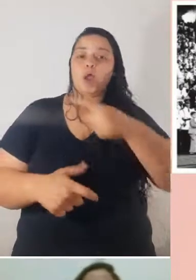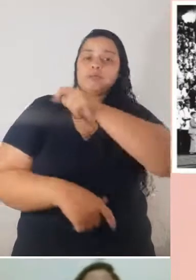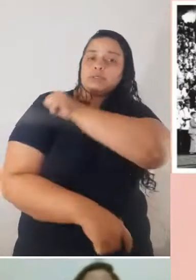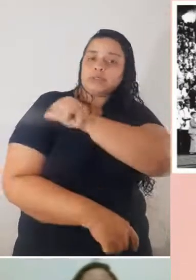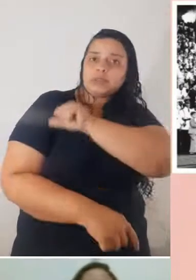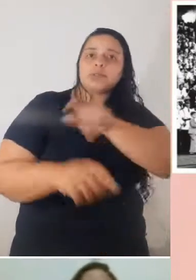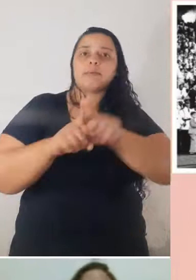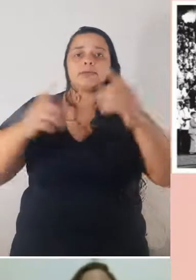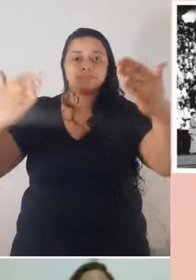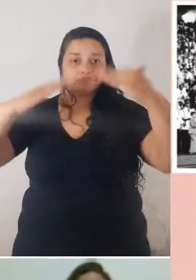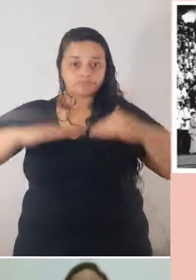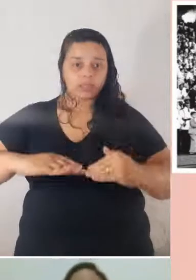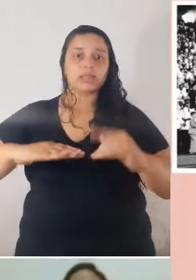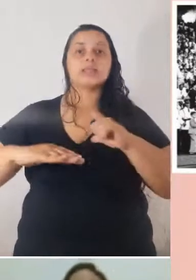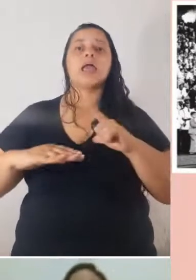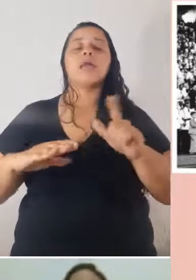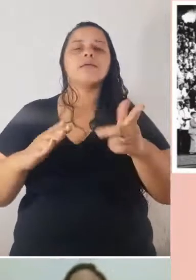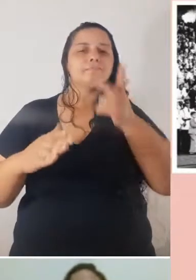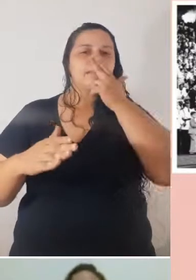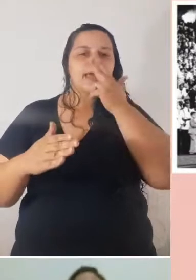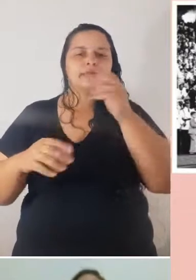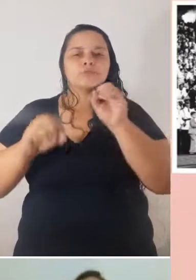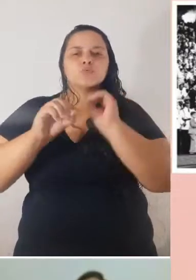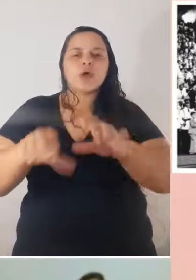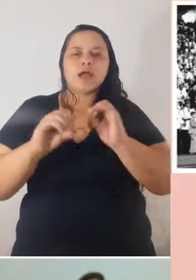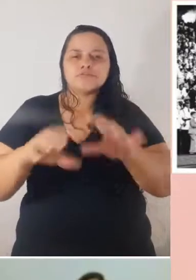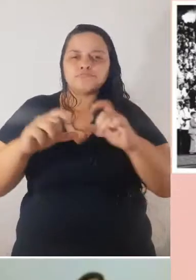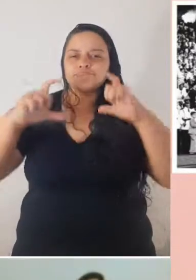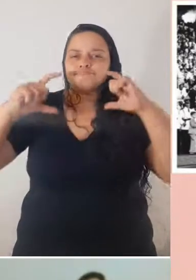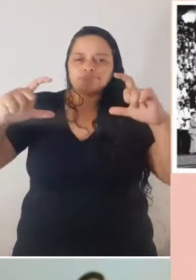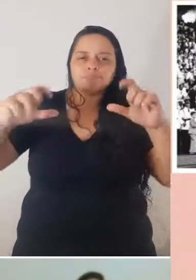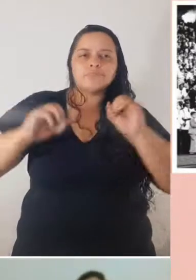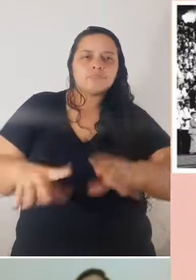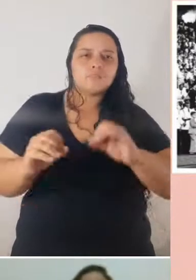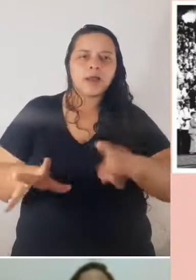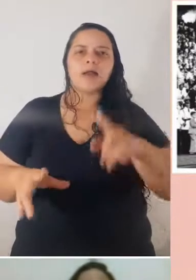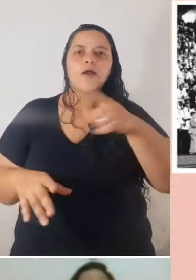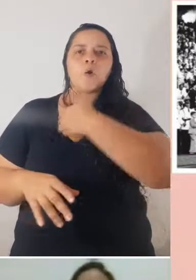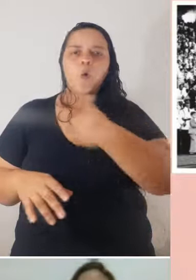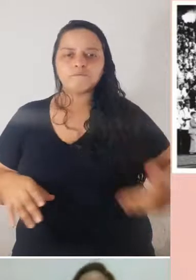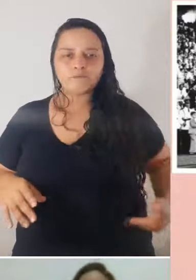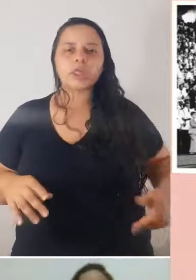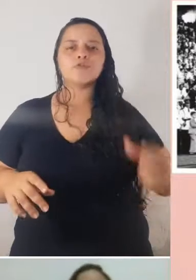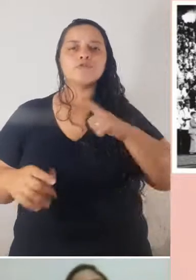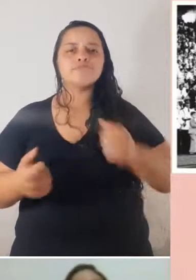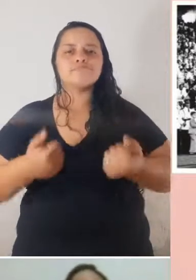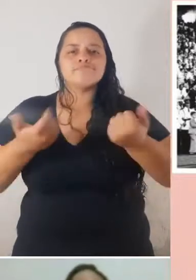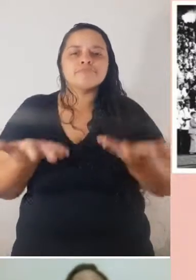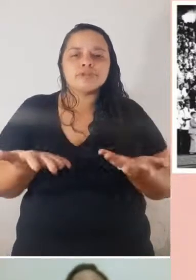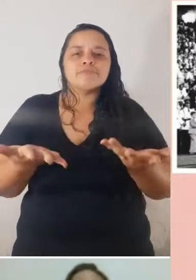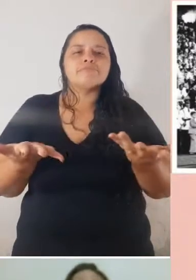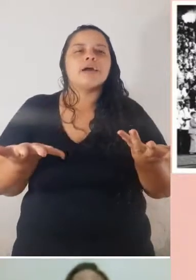gente vê uma cartilha educativa produzida pelo governo que demonstra, fortalece essa imagem carismática